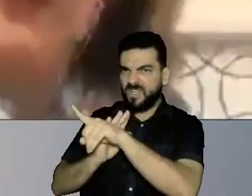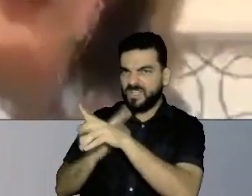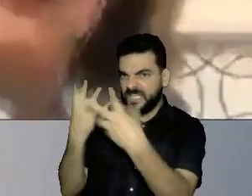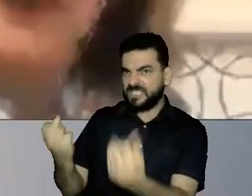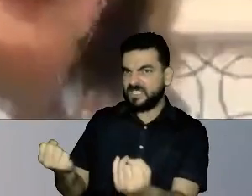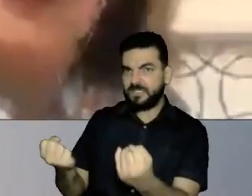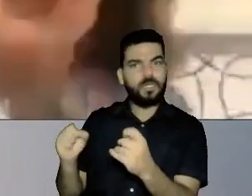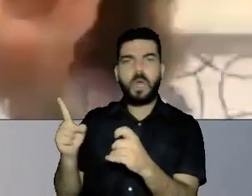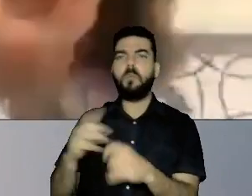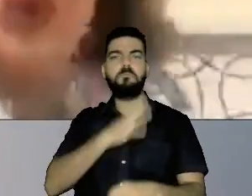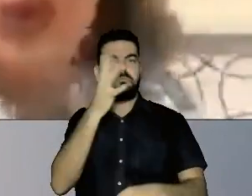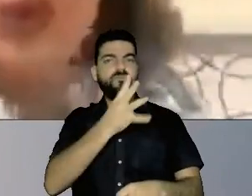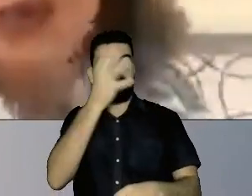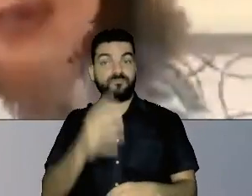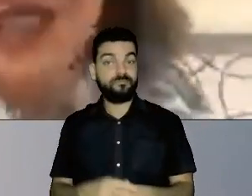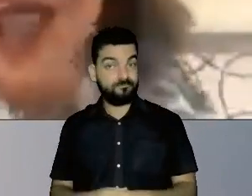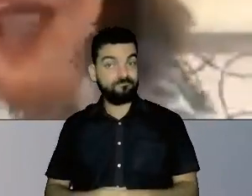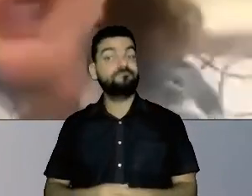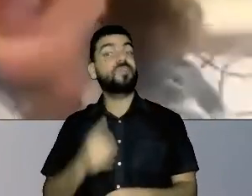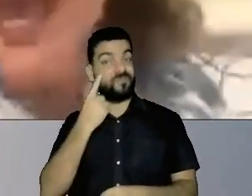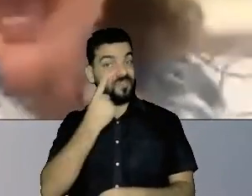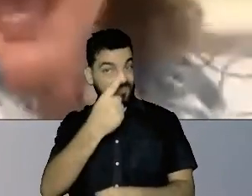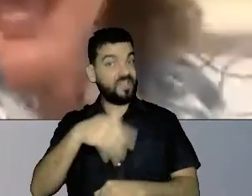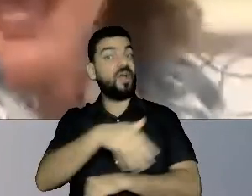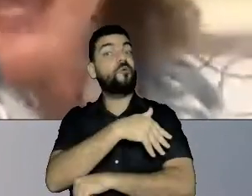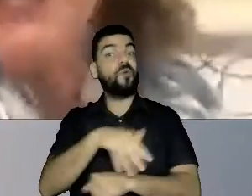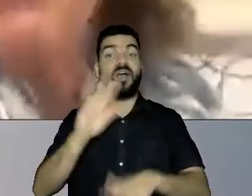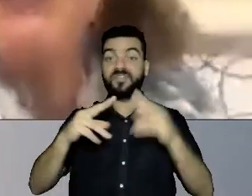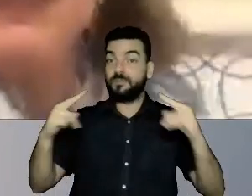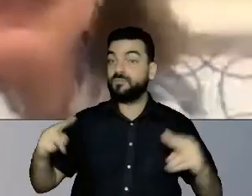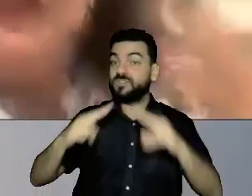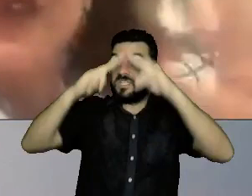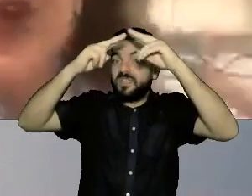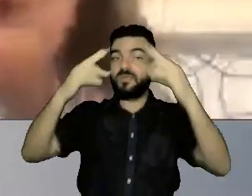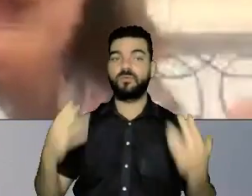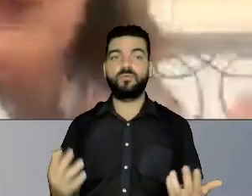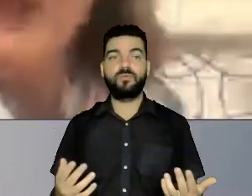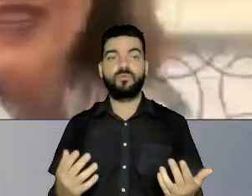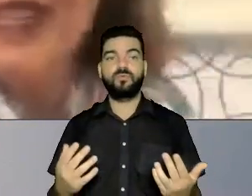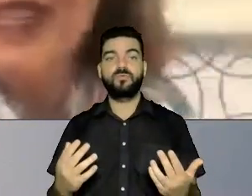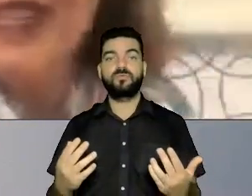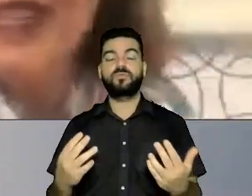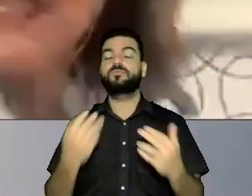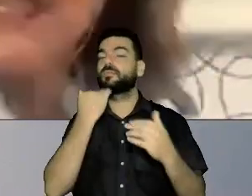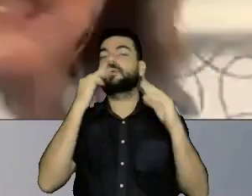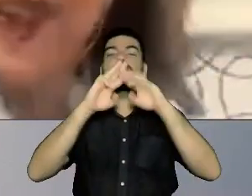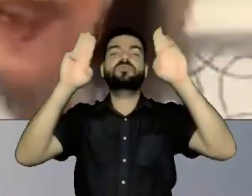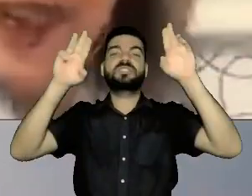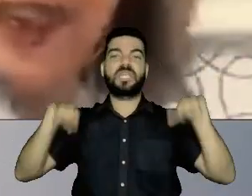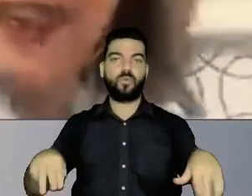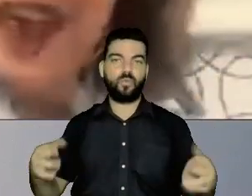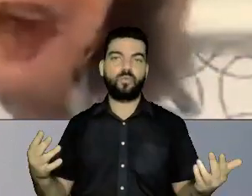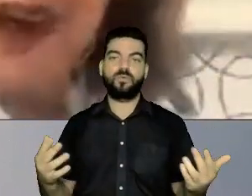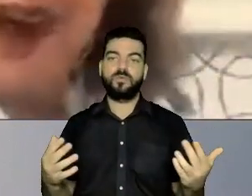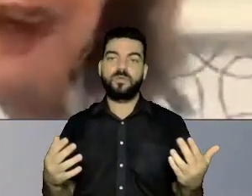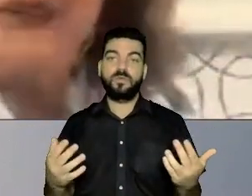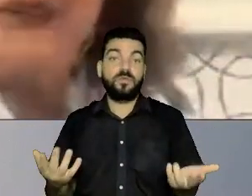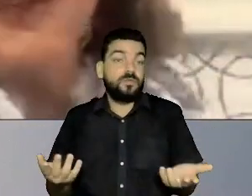os grafites invadindo os museus, é uma contradição em si, não